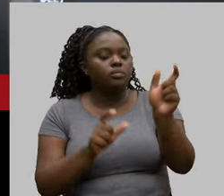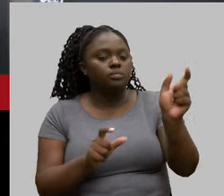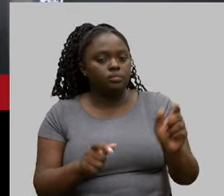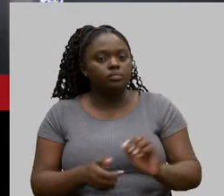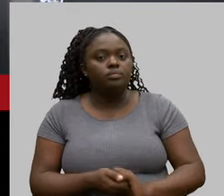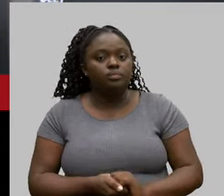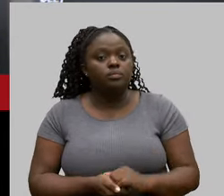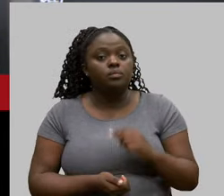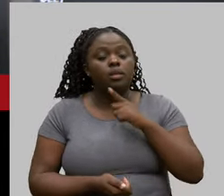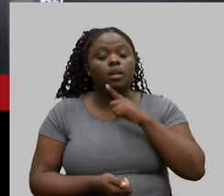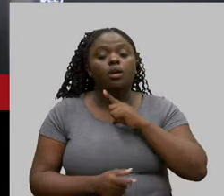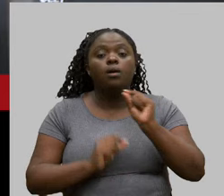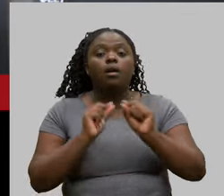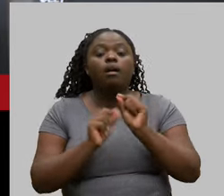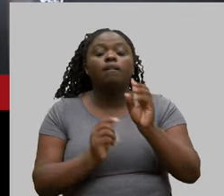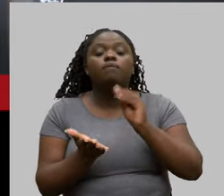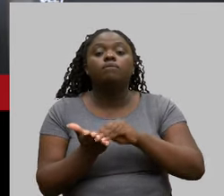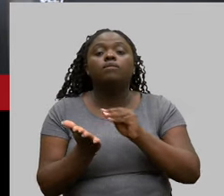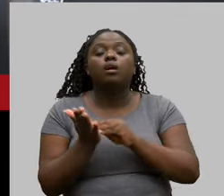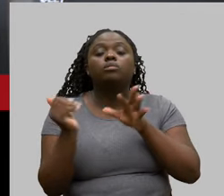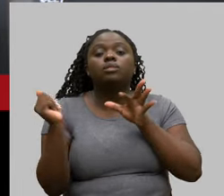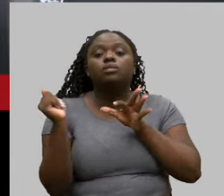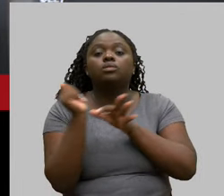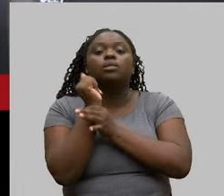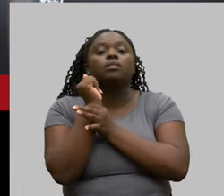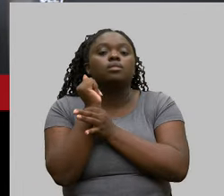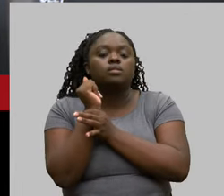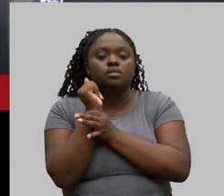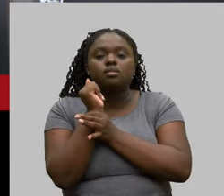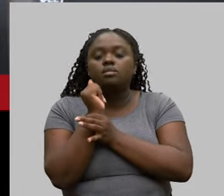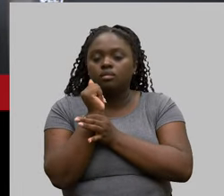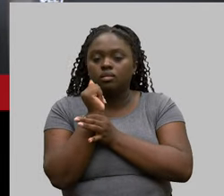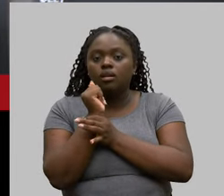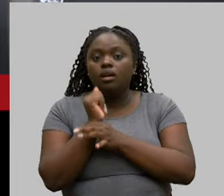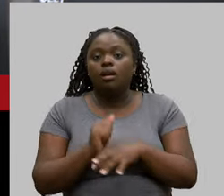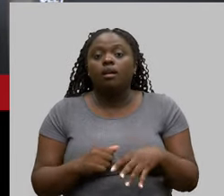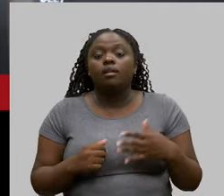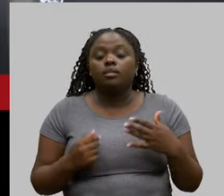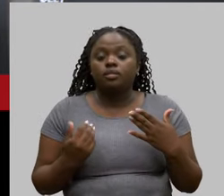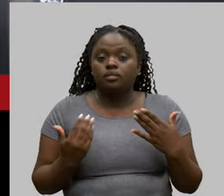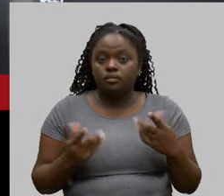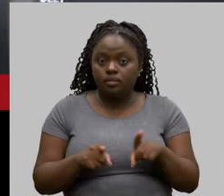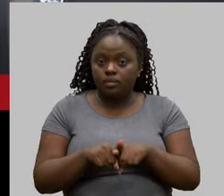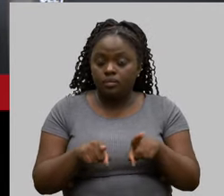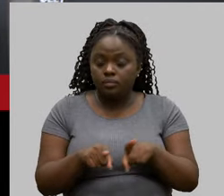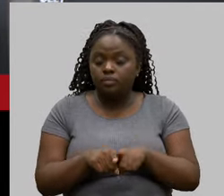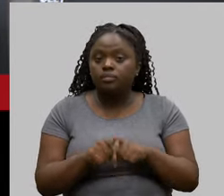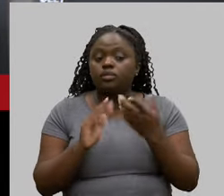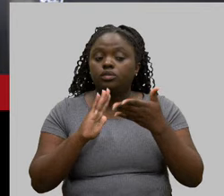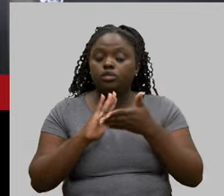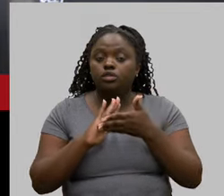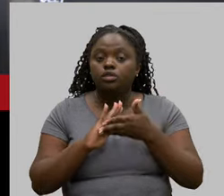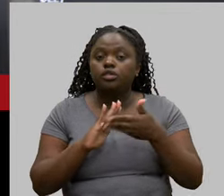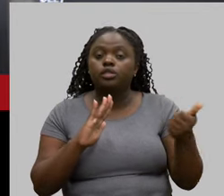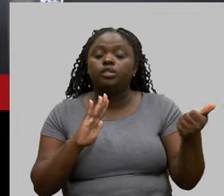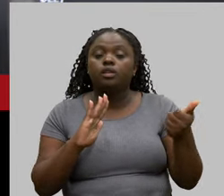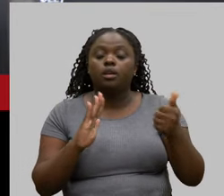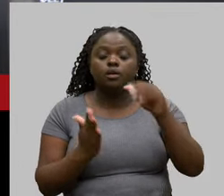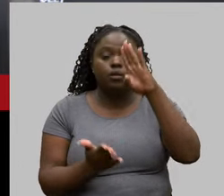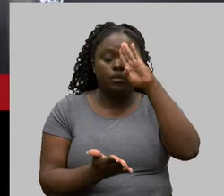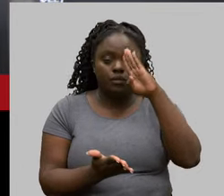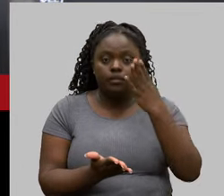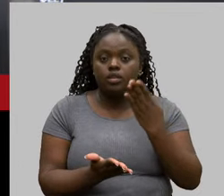gera uma insegurança jurídica tamanha que inclusive tira a credibilidade do nosso